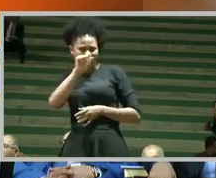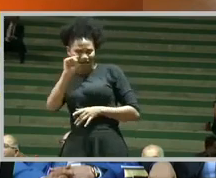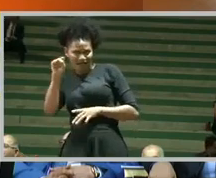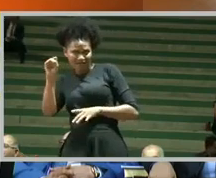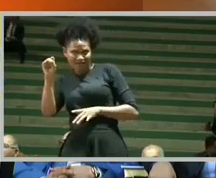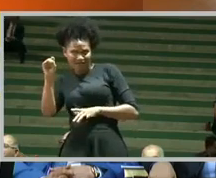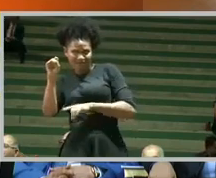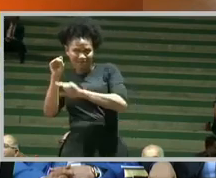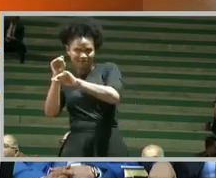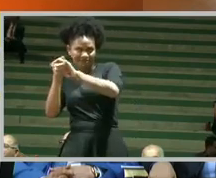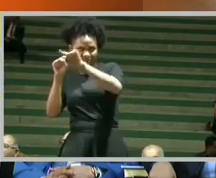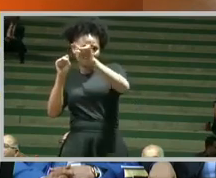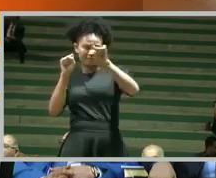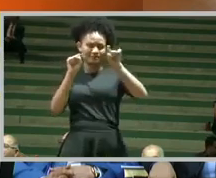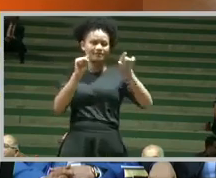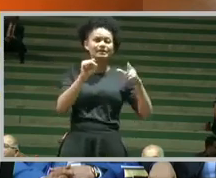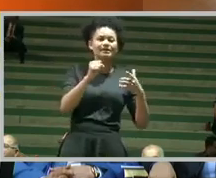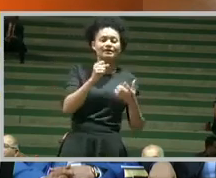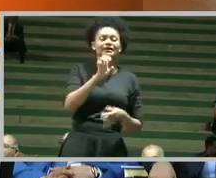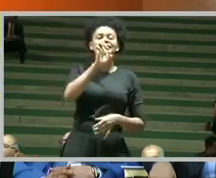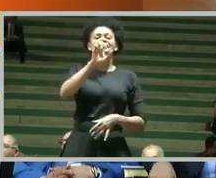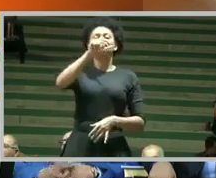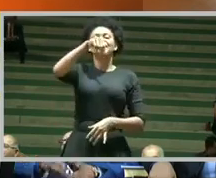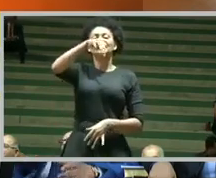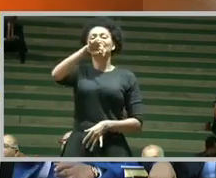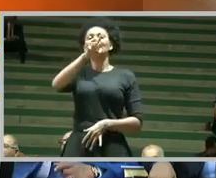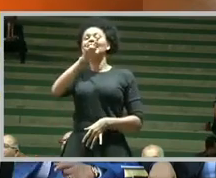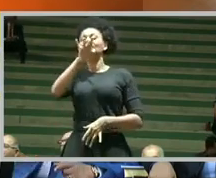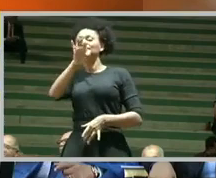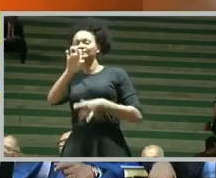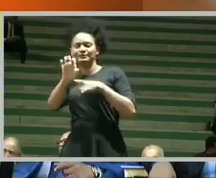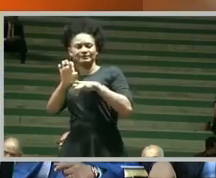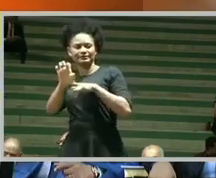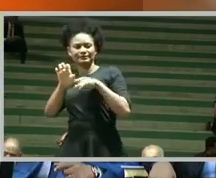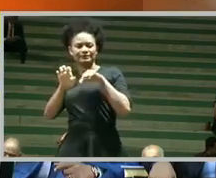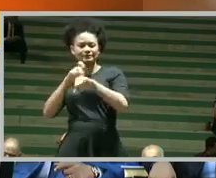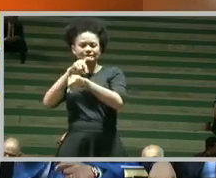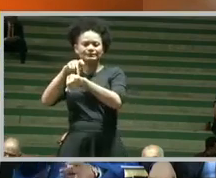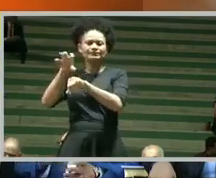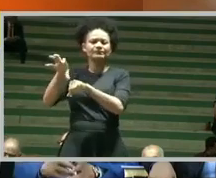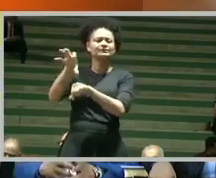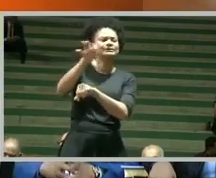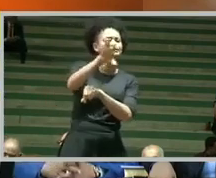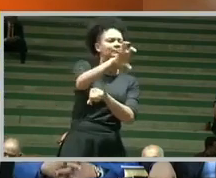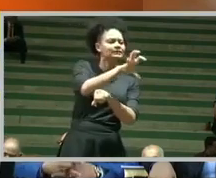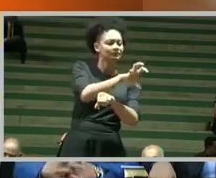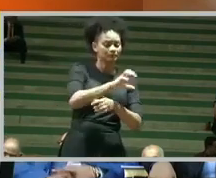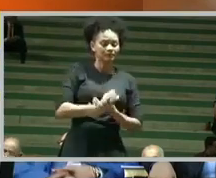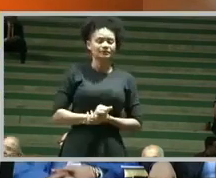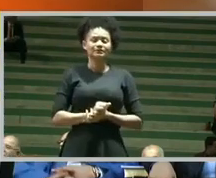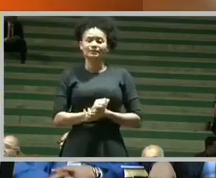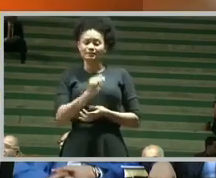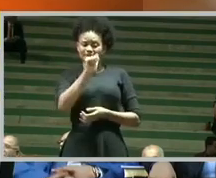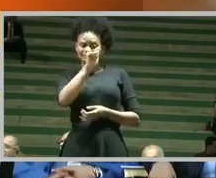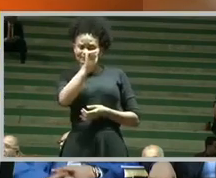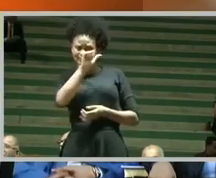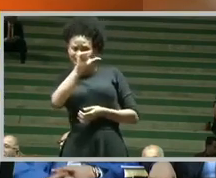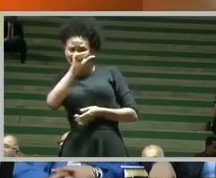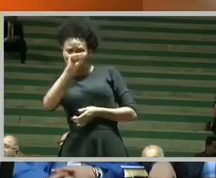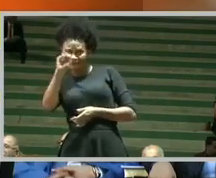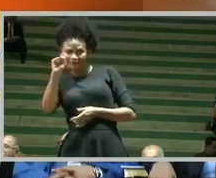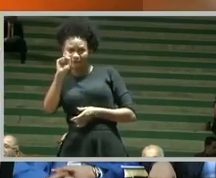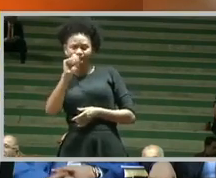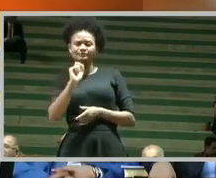dizerem, outra coisa é entre as nações. As nações, e